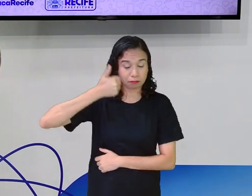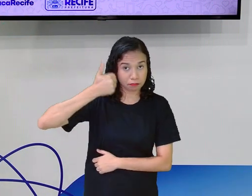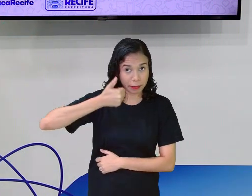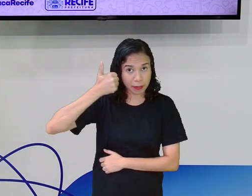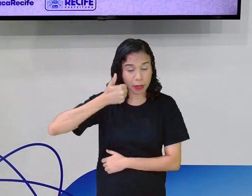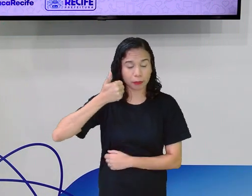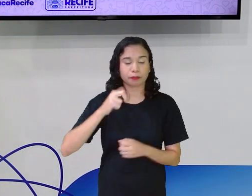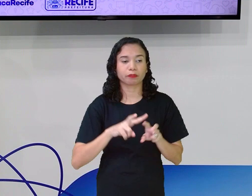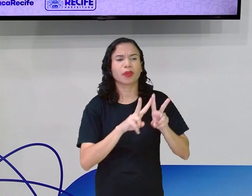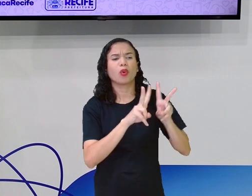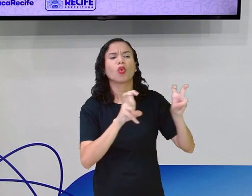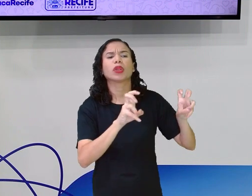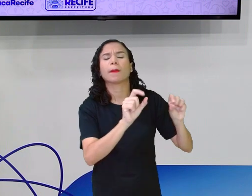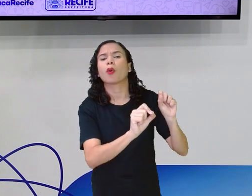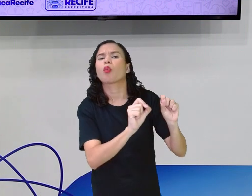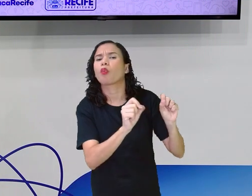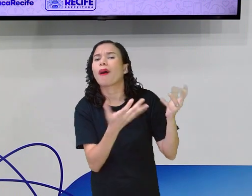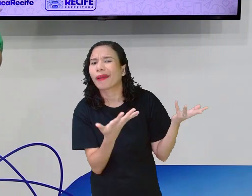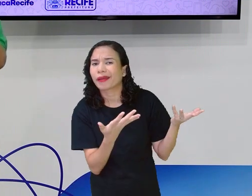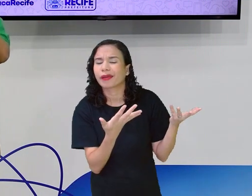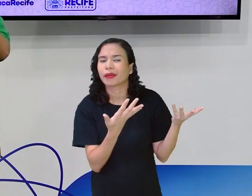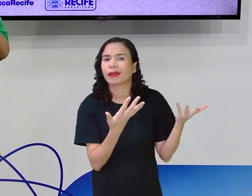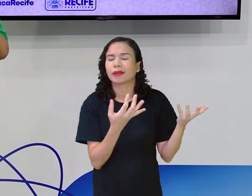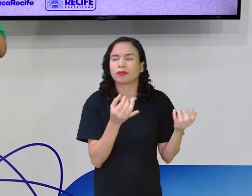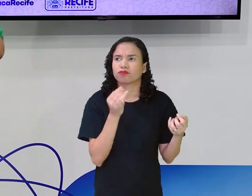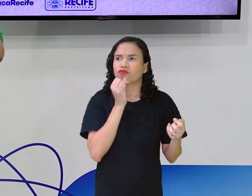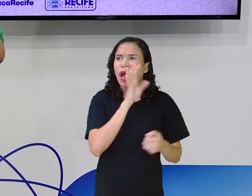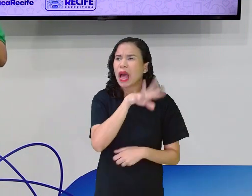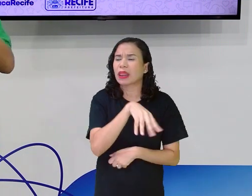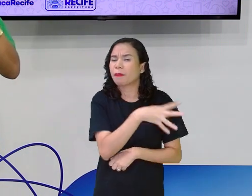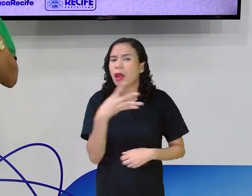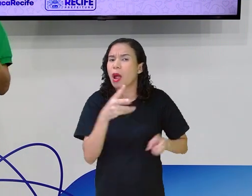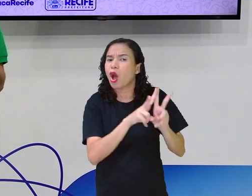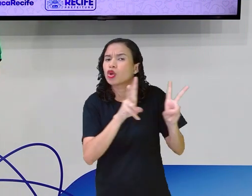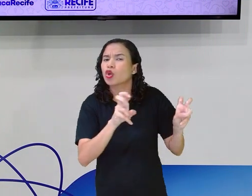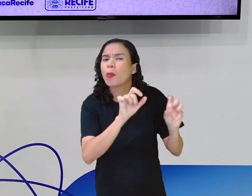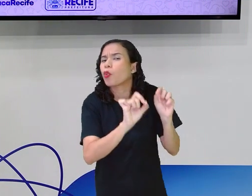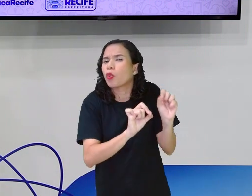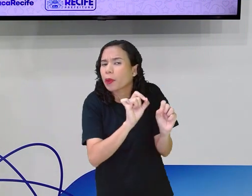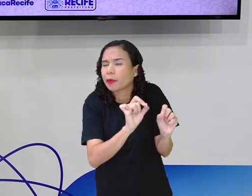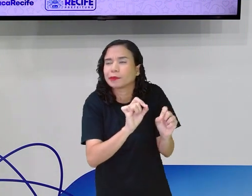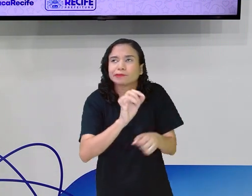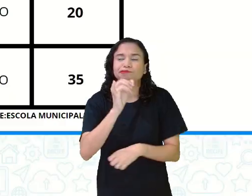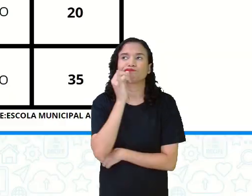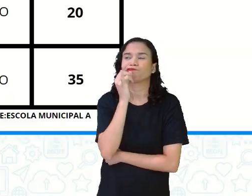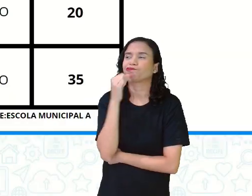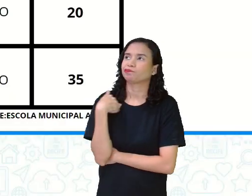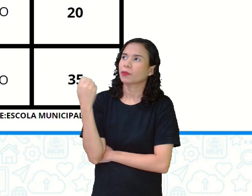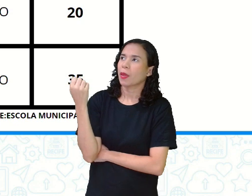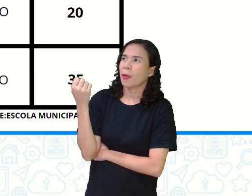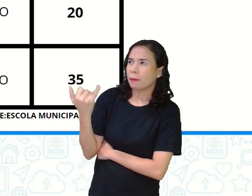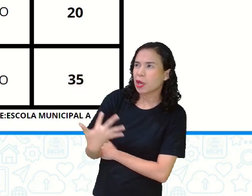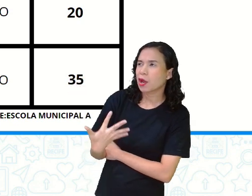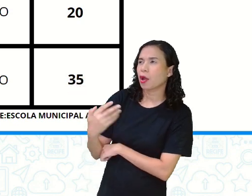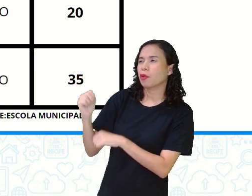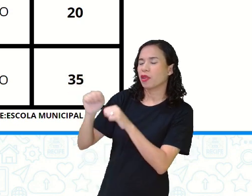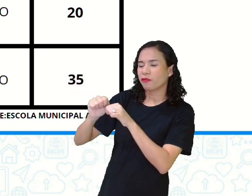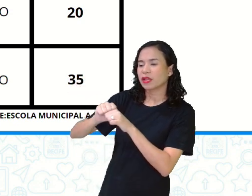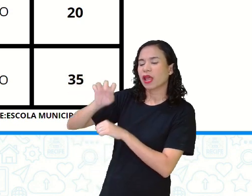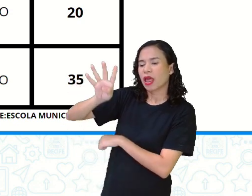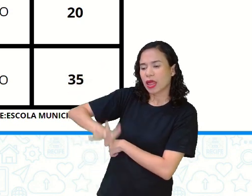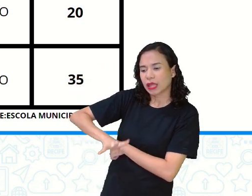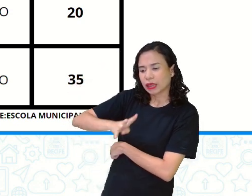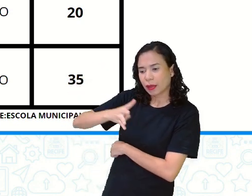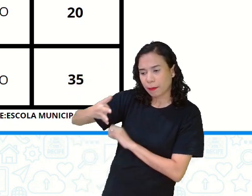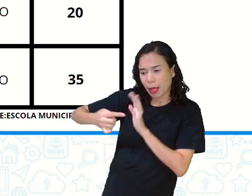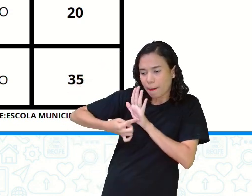é sobre o quê? Essa minha tabela, ela está falando sobre o quê? Já que eu estou dizendo que montar uma tabela tem a ver